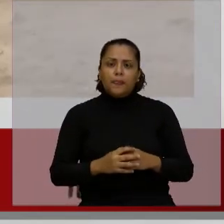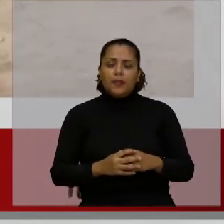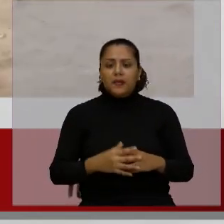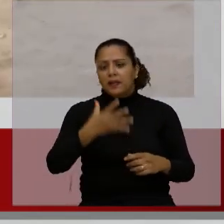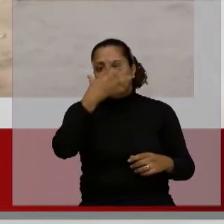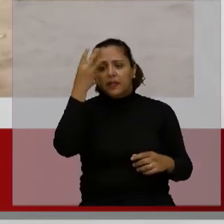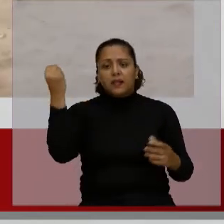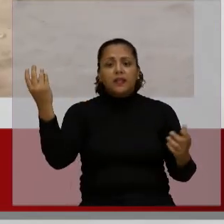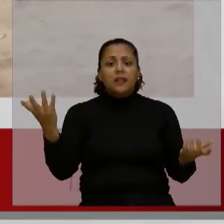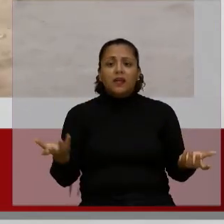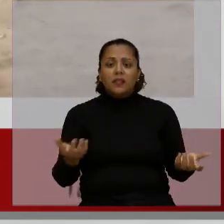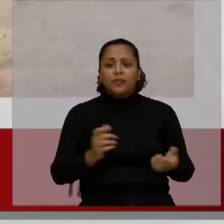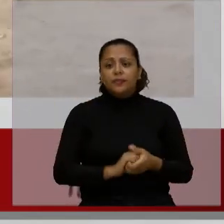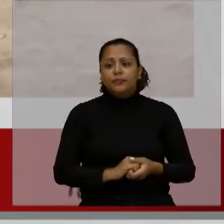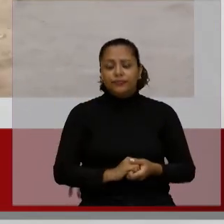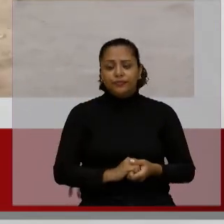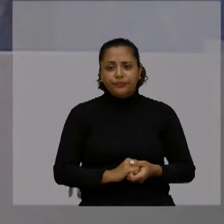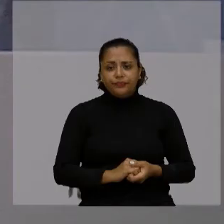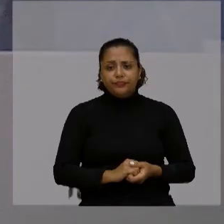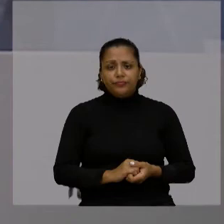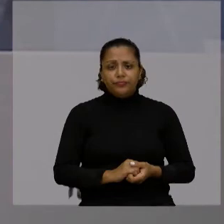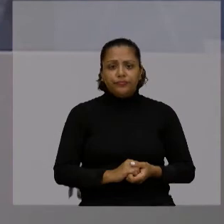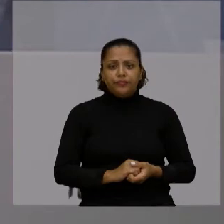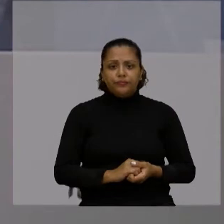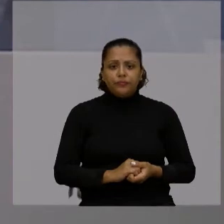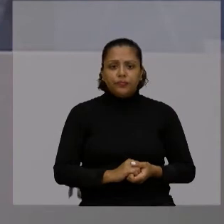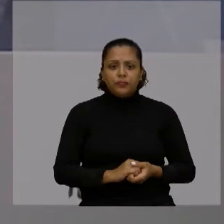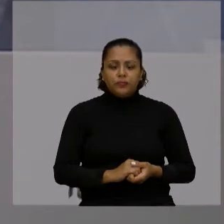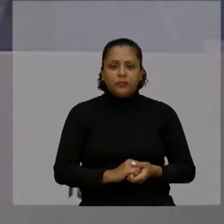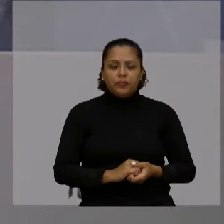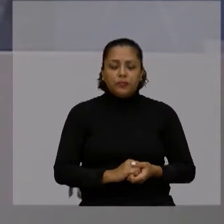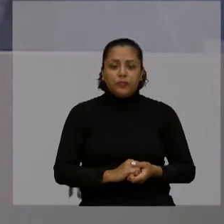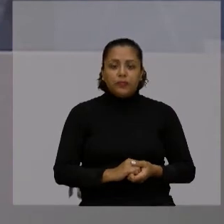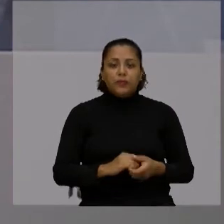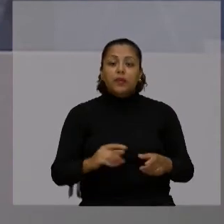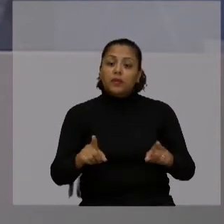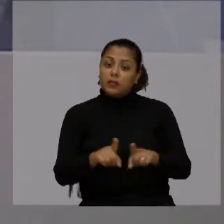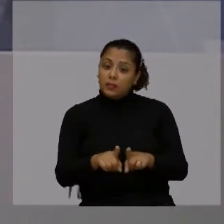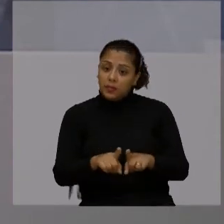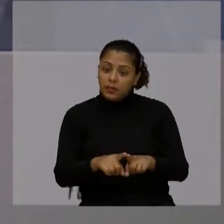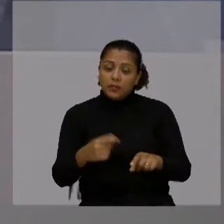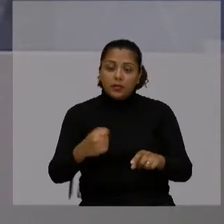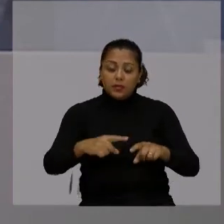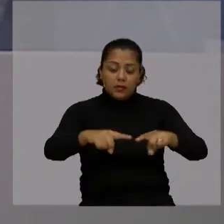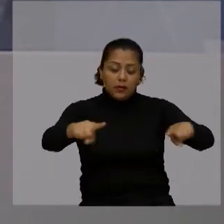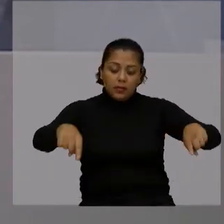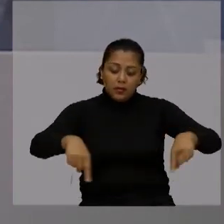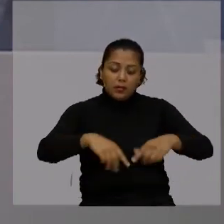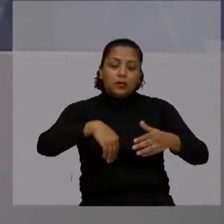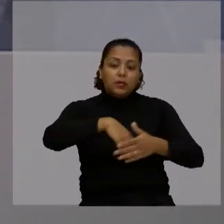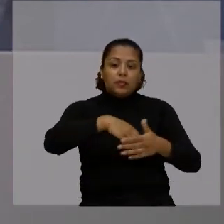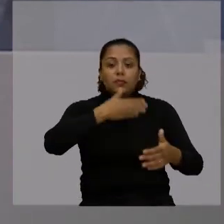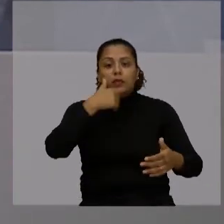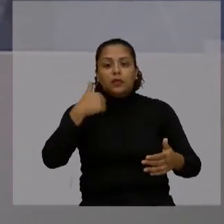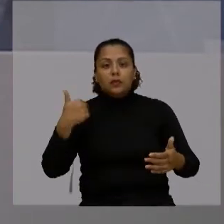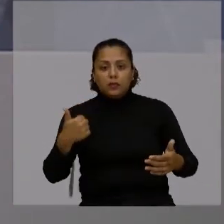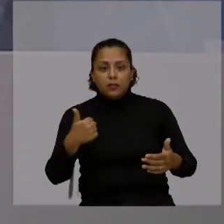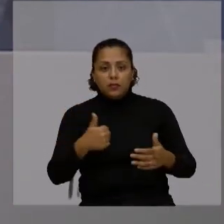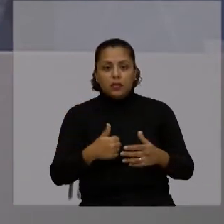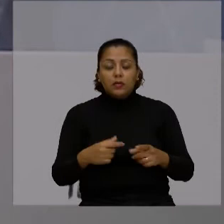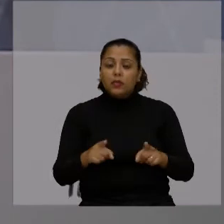esqueceram daqui. Então, além do campo, da melhoria no campo, que segundo a solicitação dele,